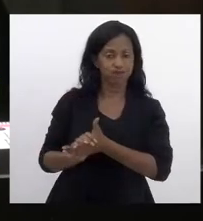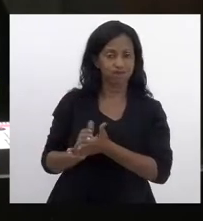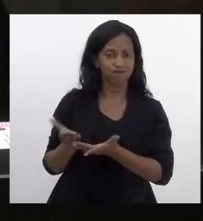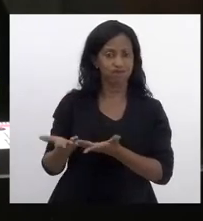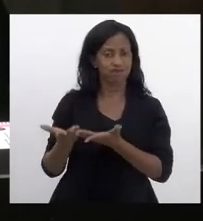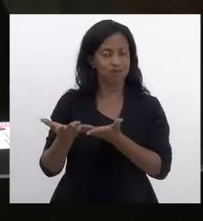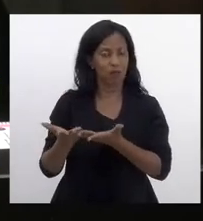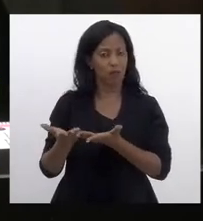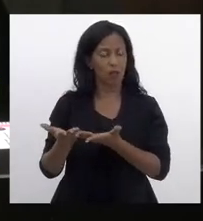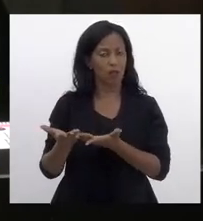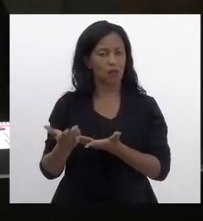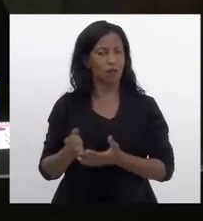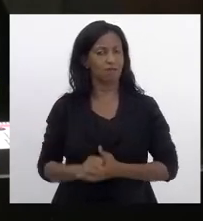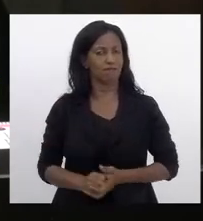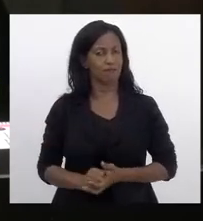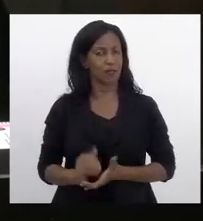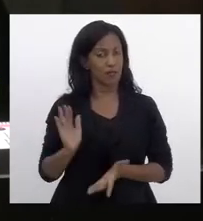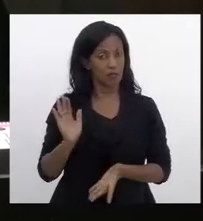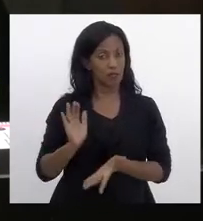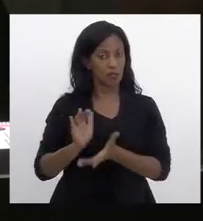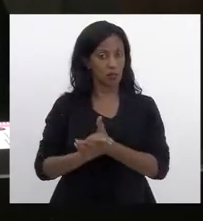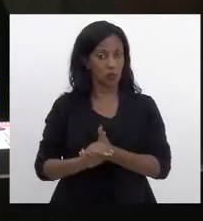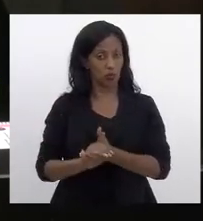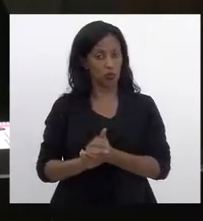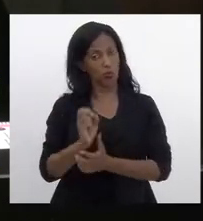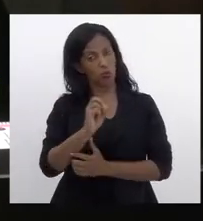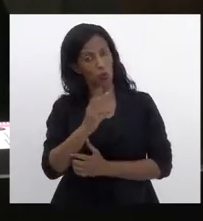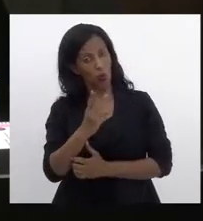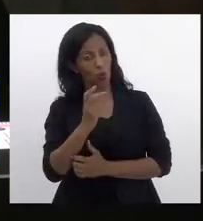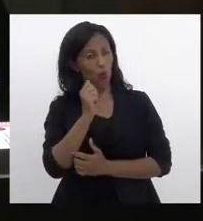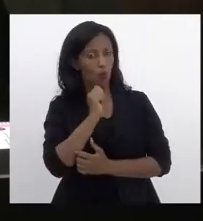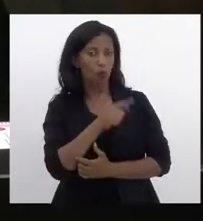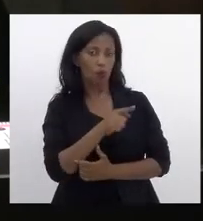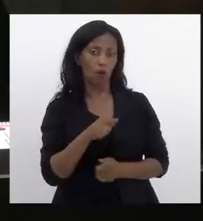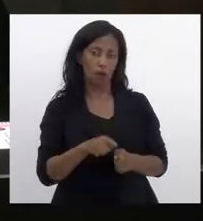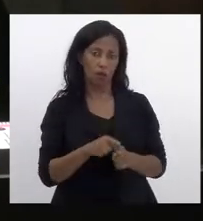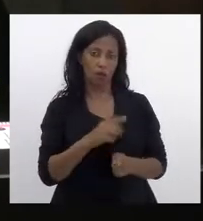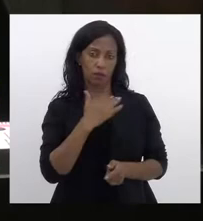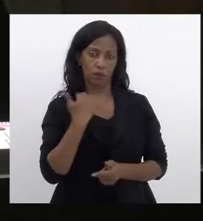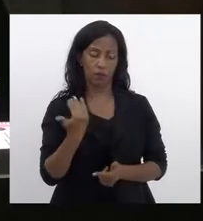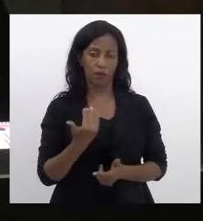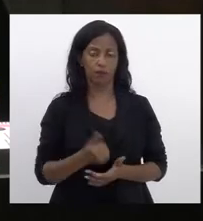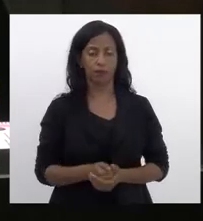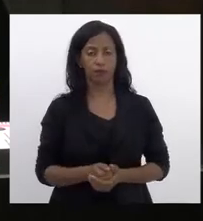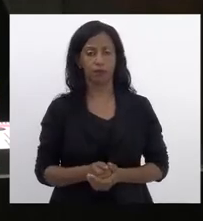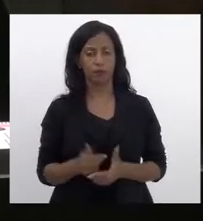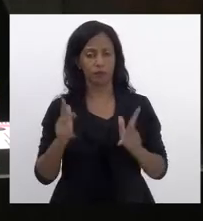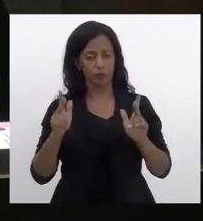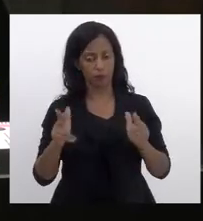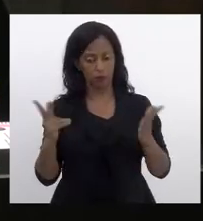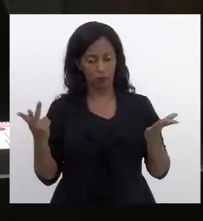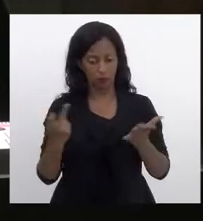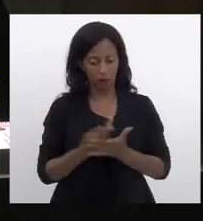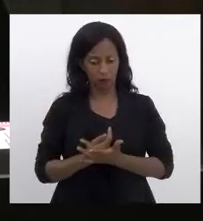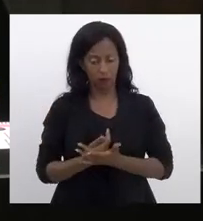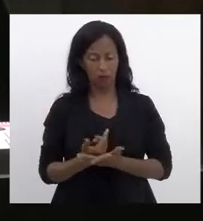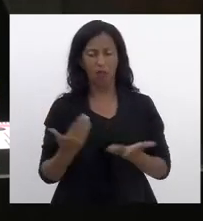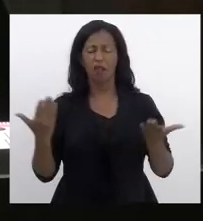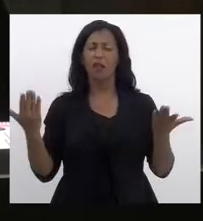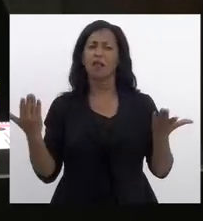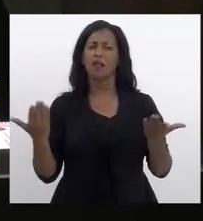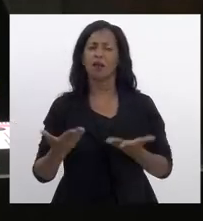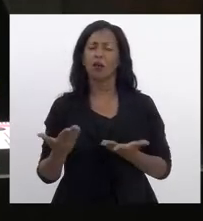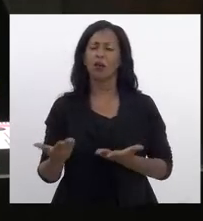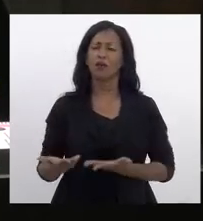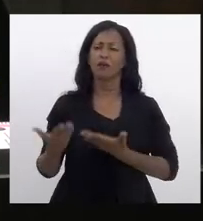seu ente querido, seu marido ou a sua esposa, como nós tivemos. E eu fiz hoje,